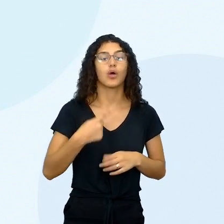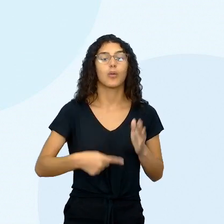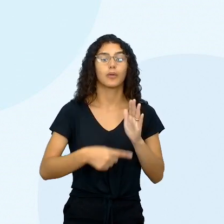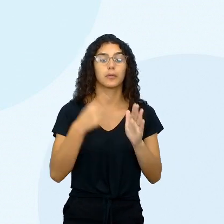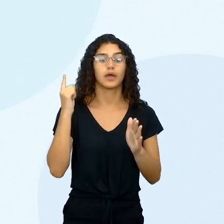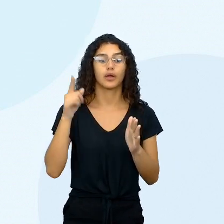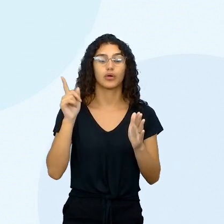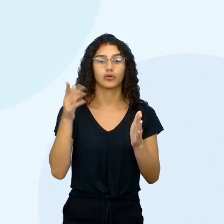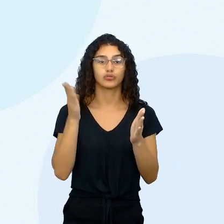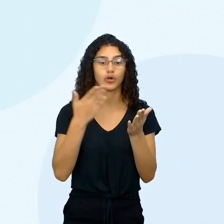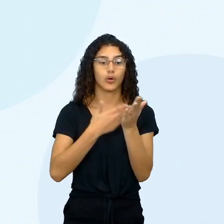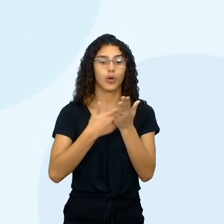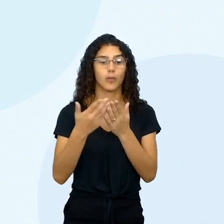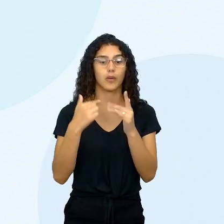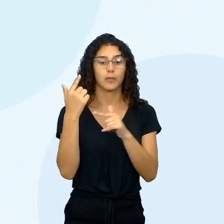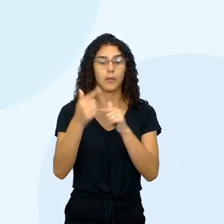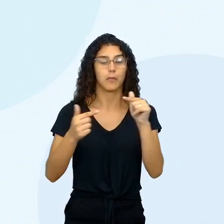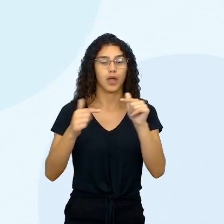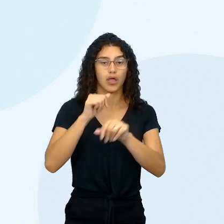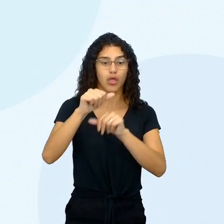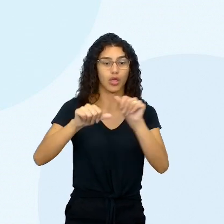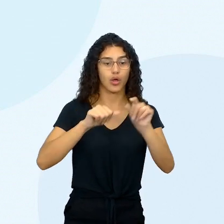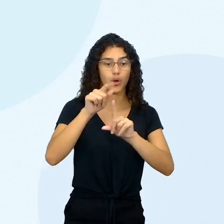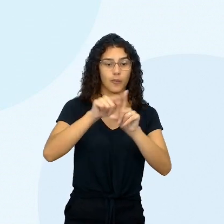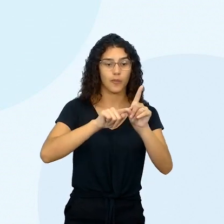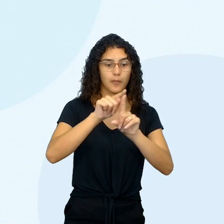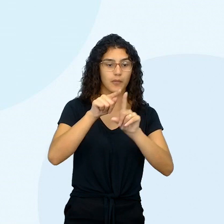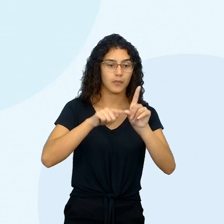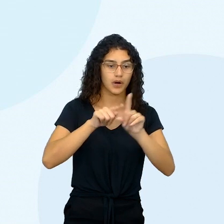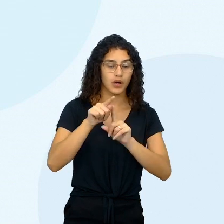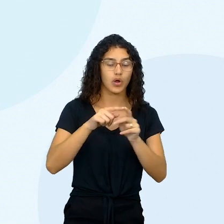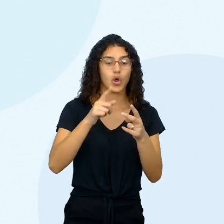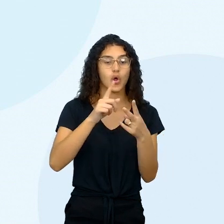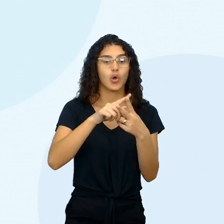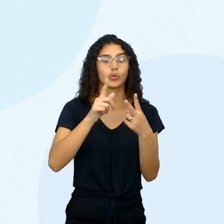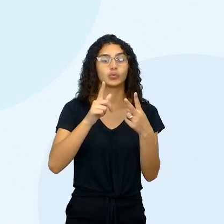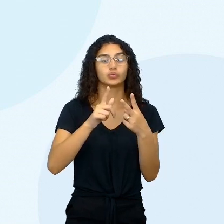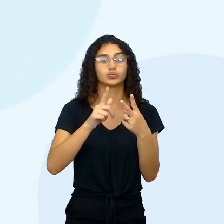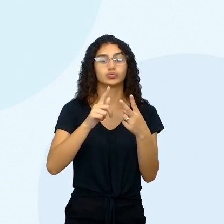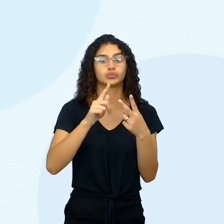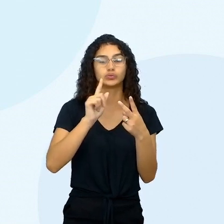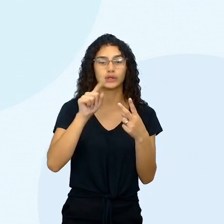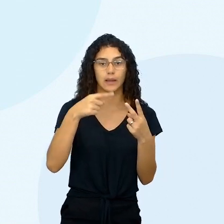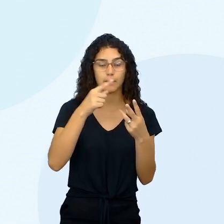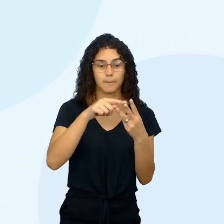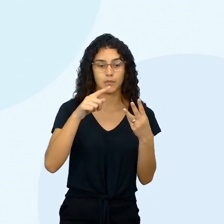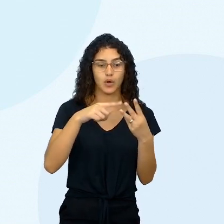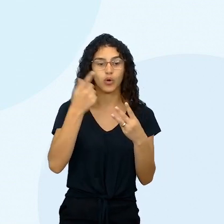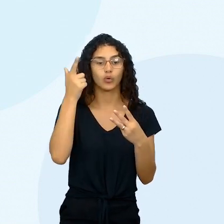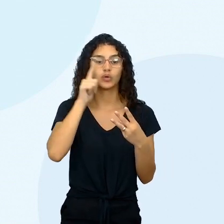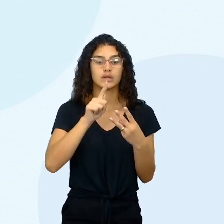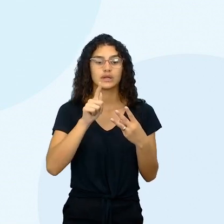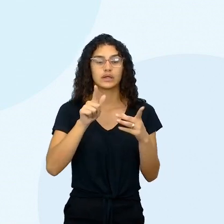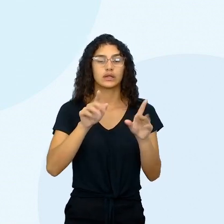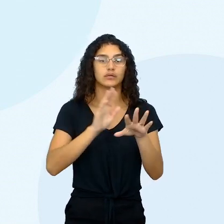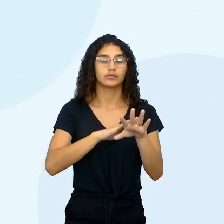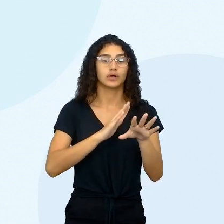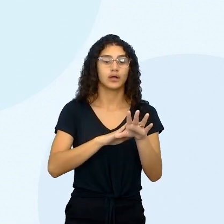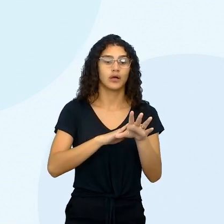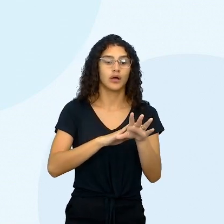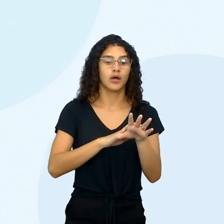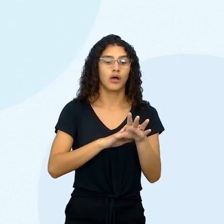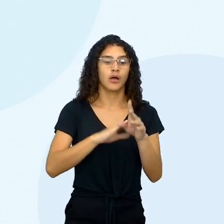um início do ponto de vista das mudanças climáticas em geral. Os dois, na sequência, a gente vai conseguir fazer